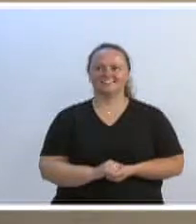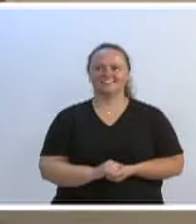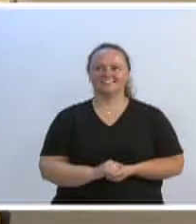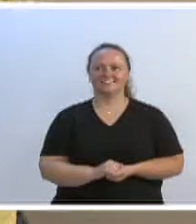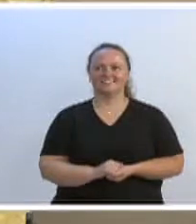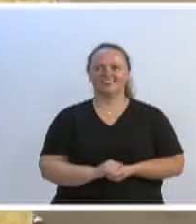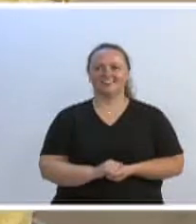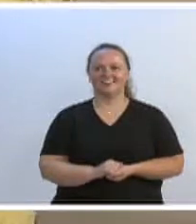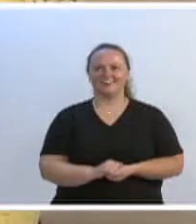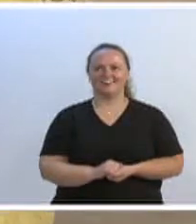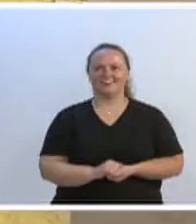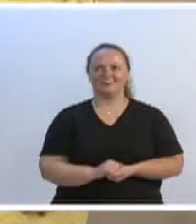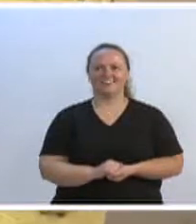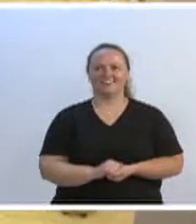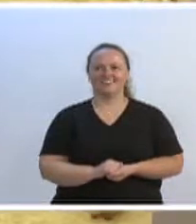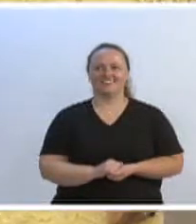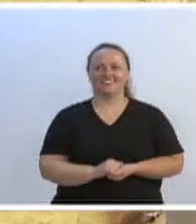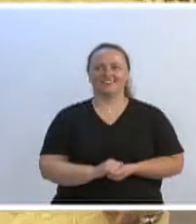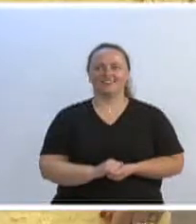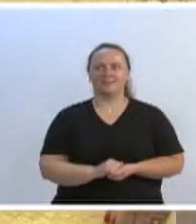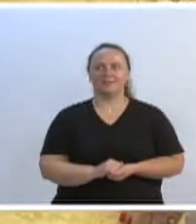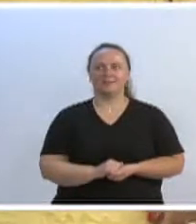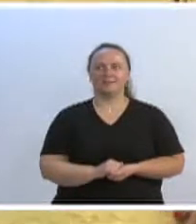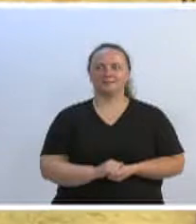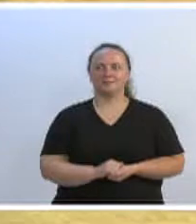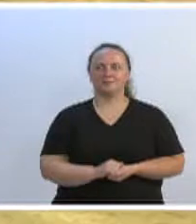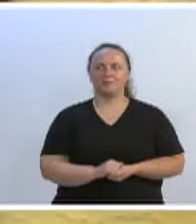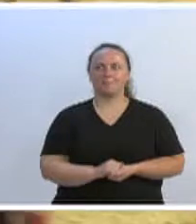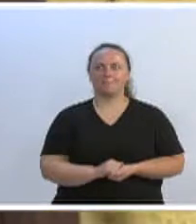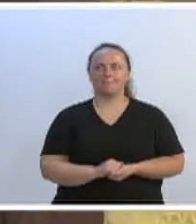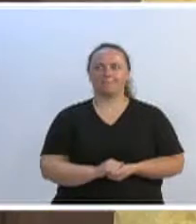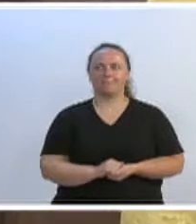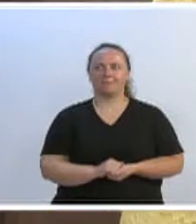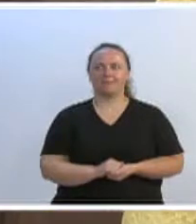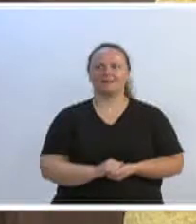Karen Christ, Dirceu Bombonati,